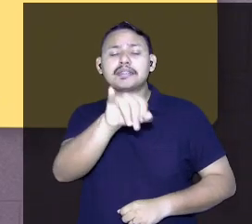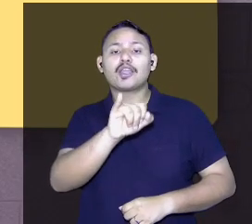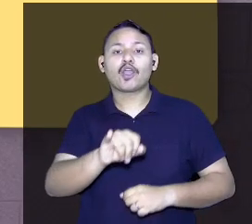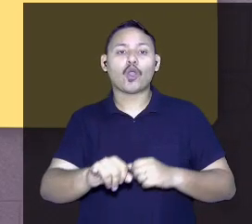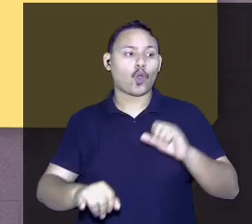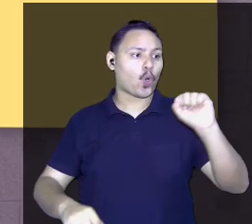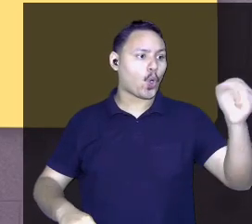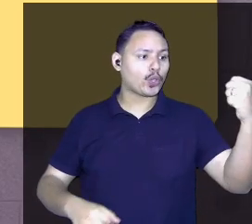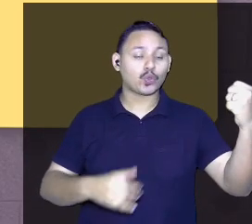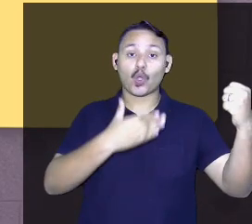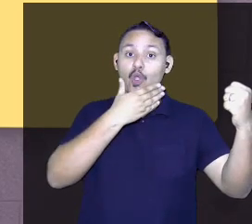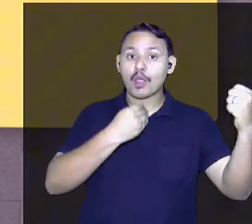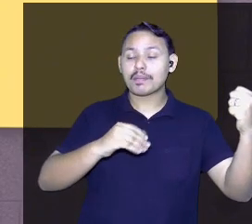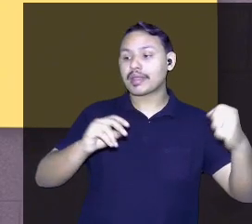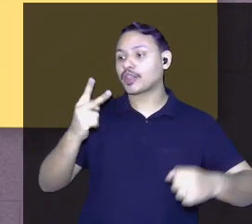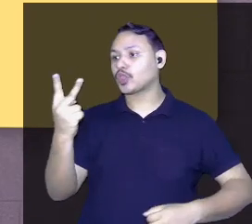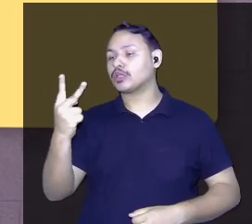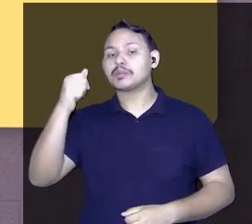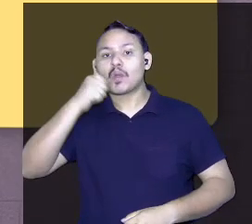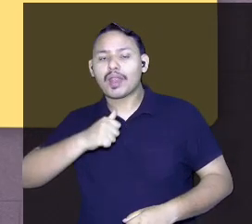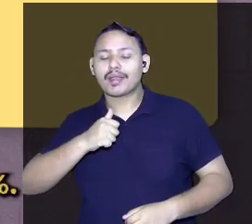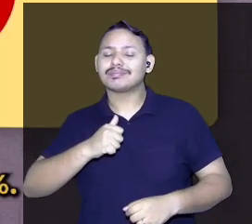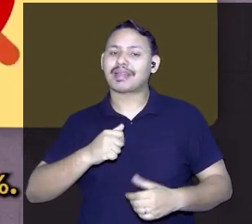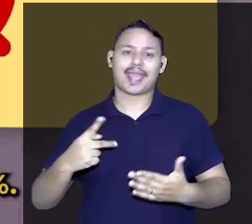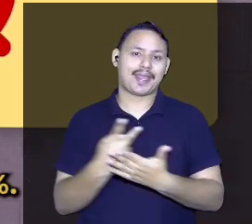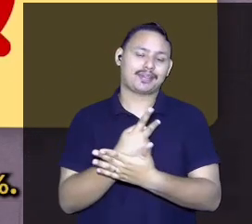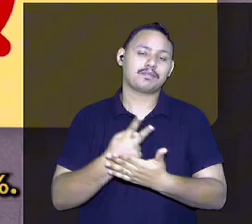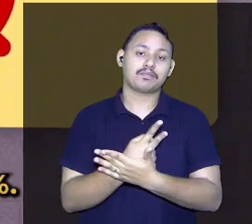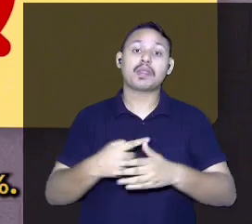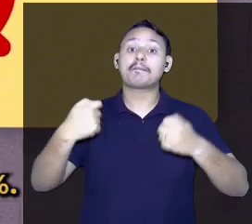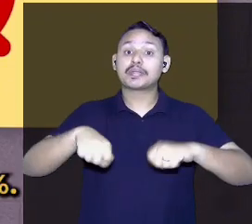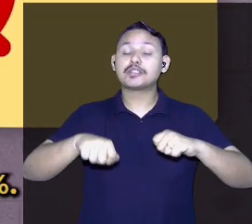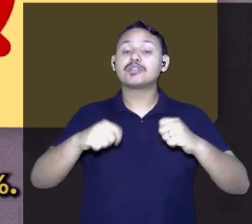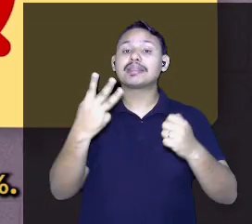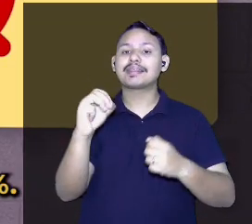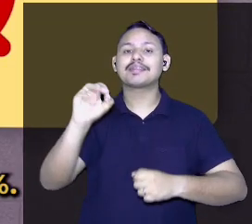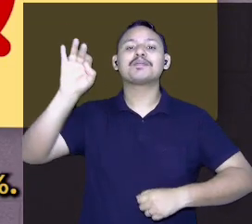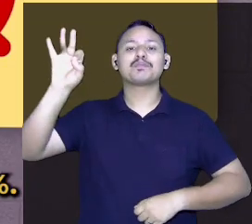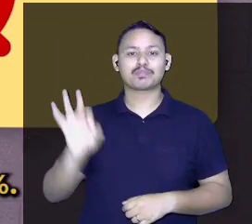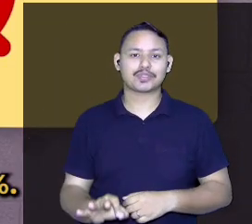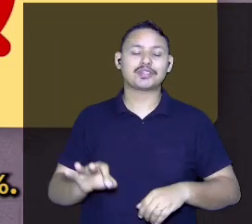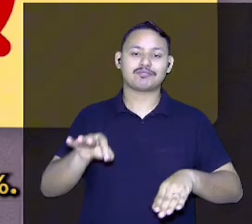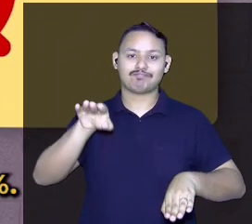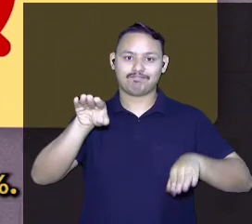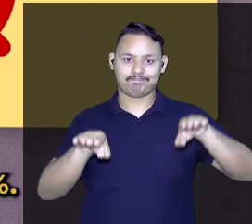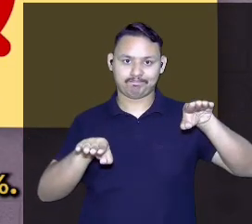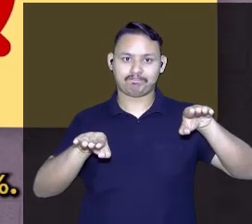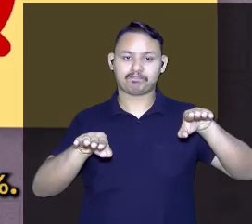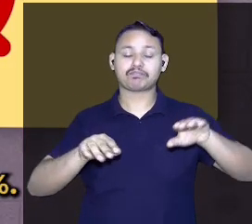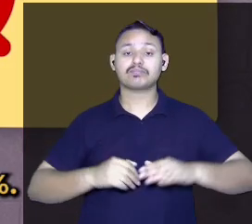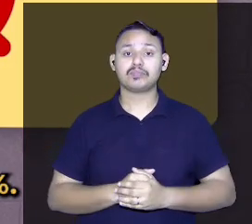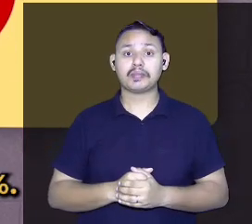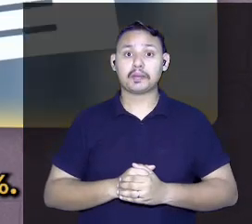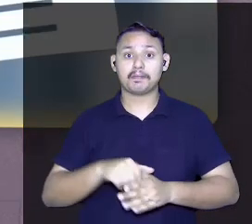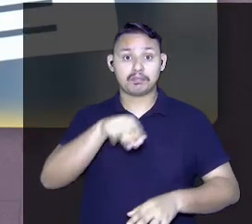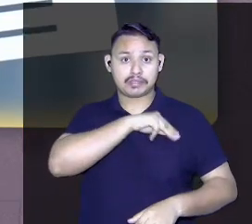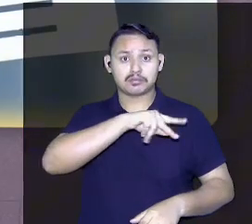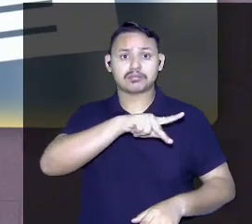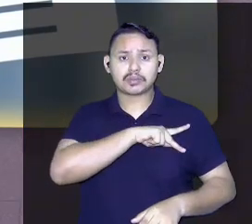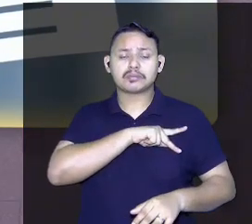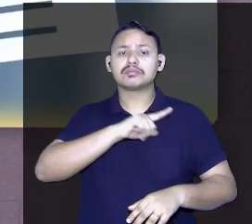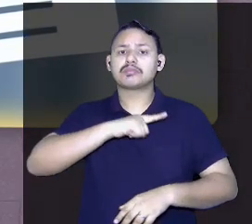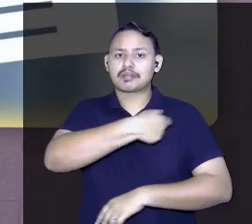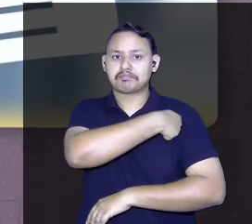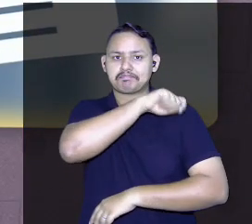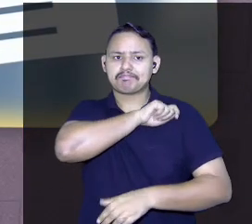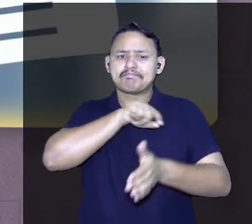E se forem 8 candidatas e 2 candidatos? Aí está errado. Afinal, tem que ter o mínimo de 30%. O